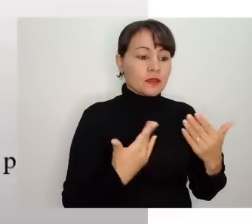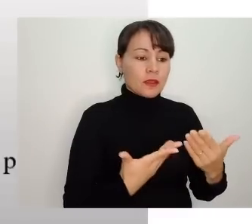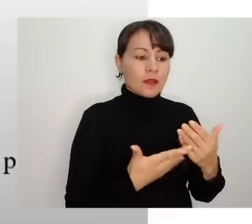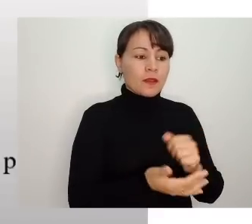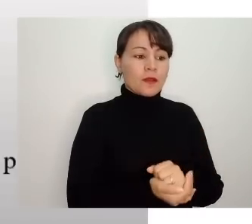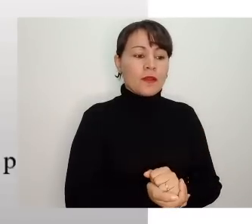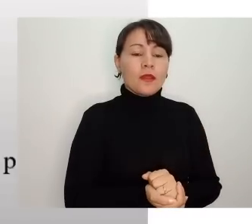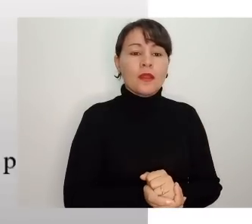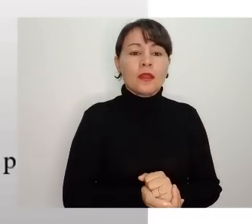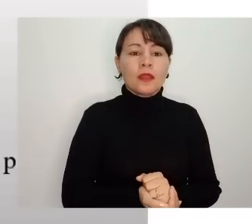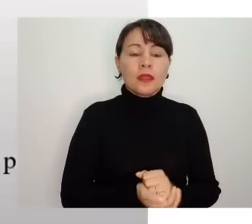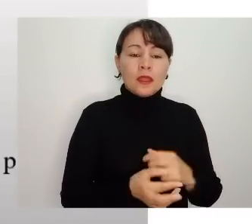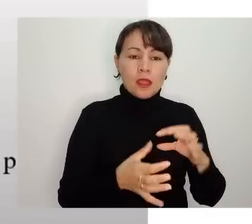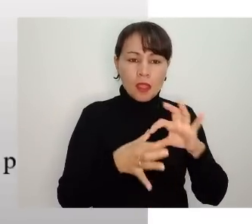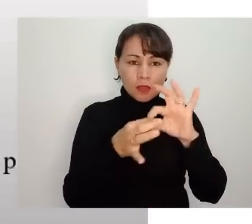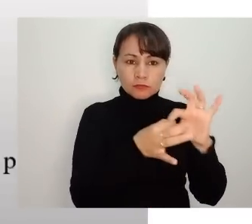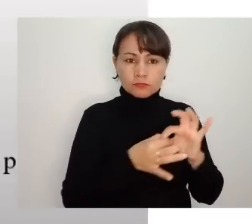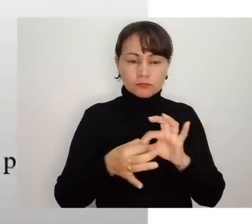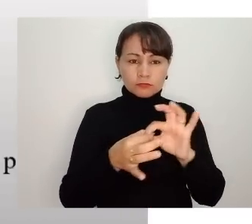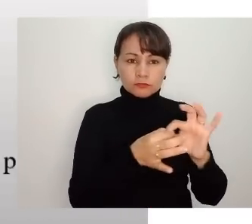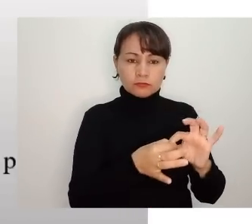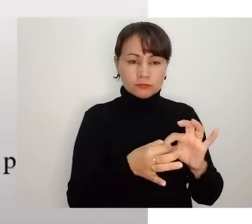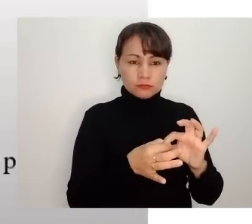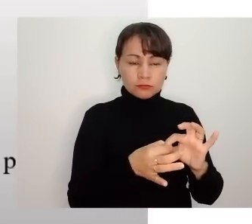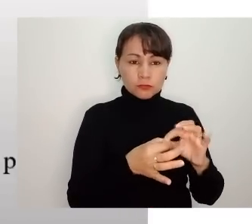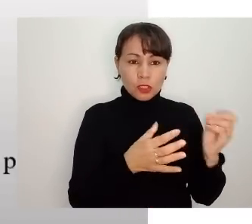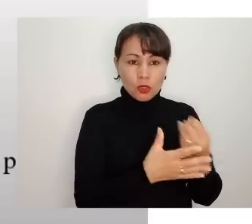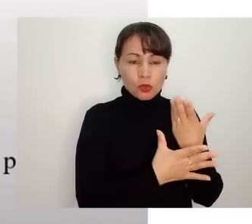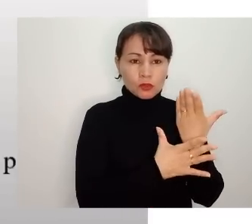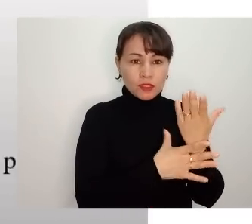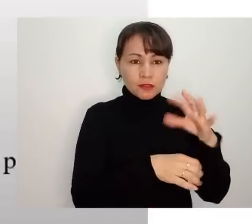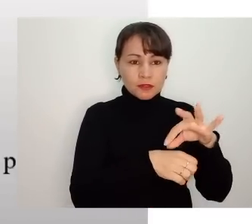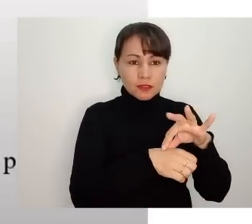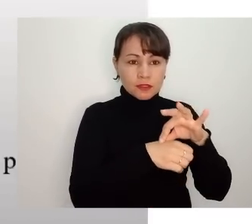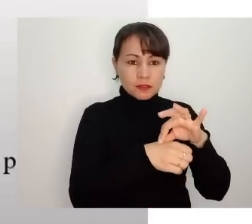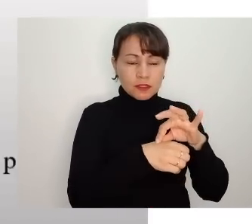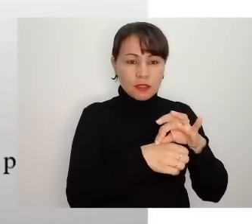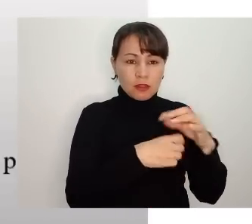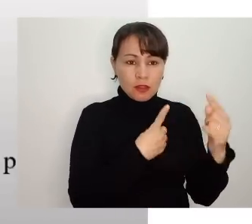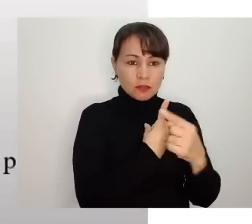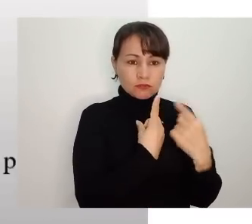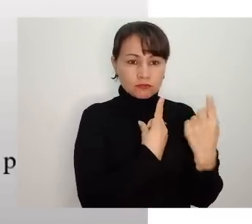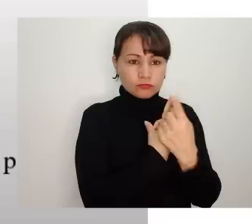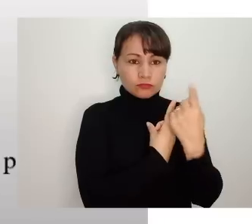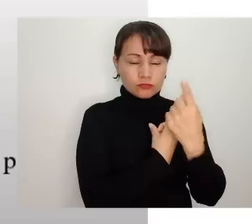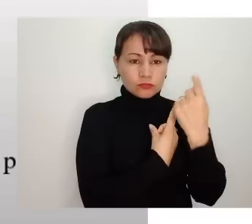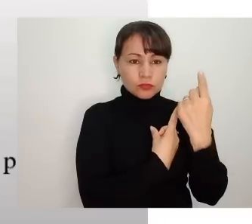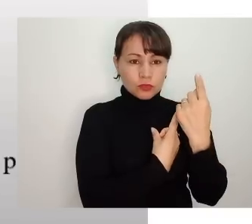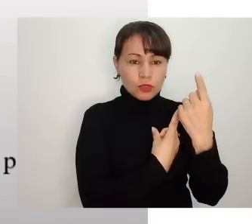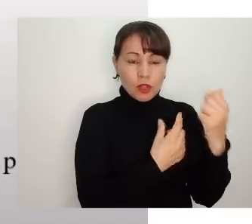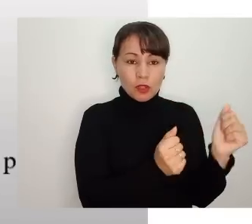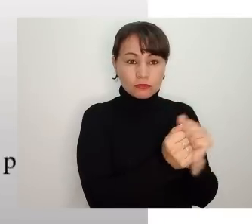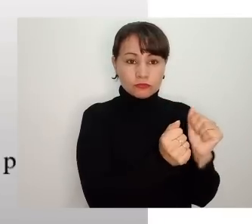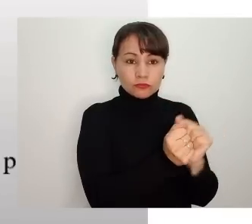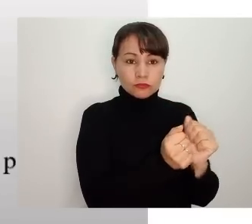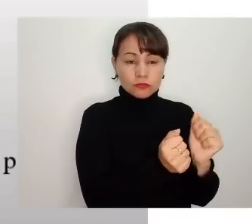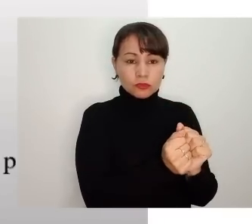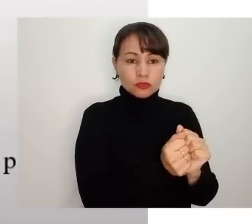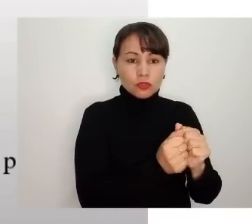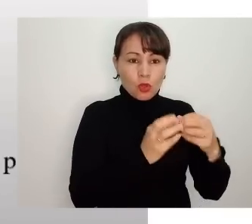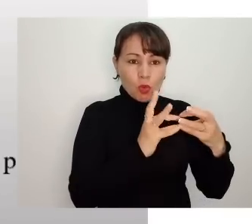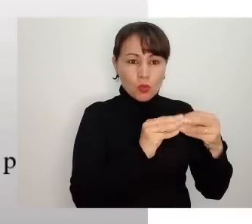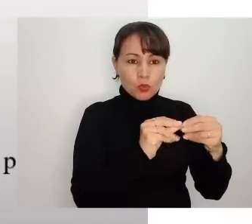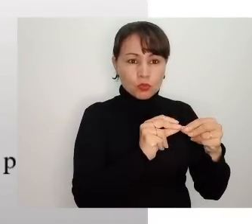que é a ligação simultaneamente das células entrepadeiras com as